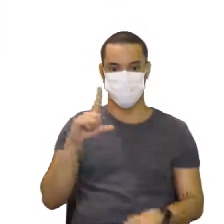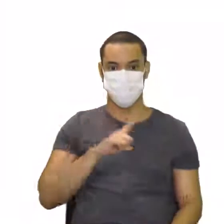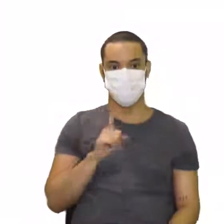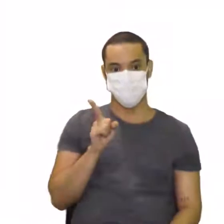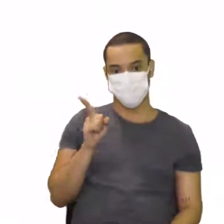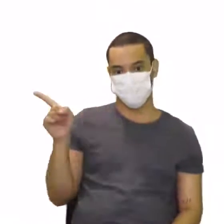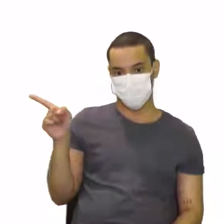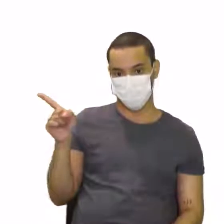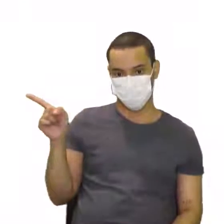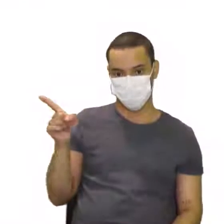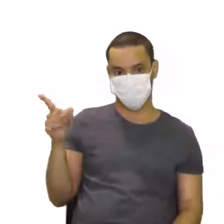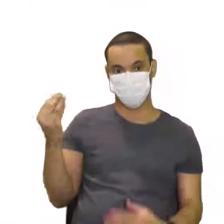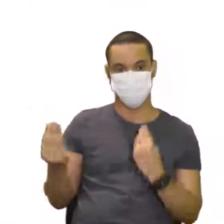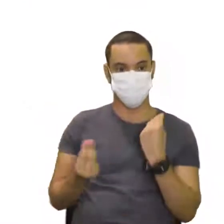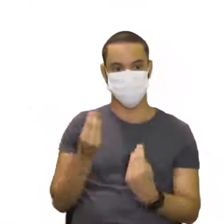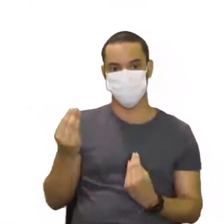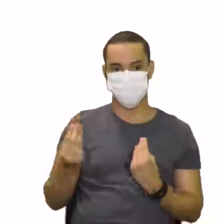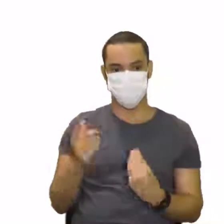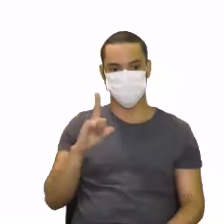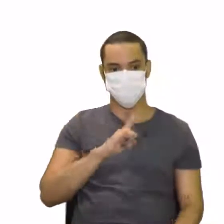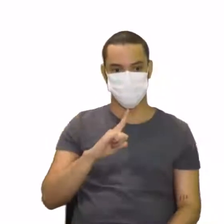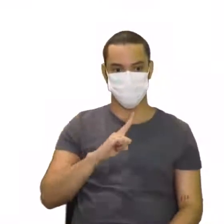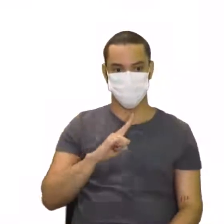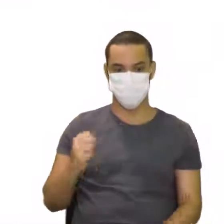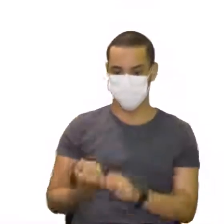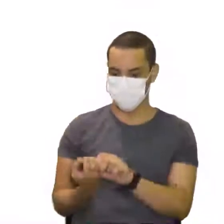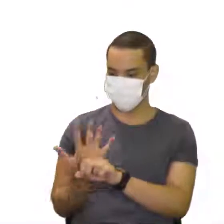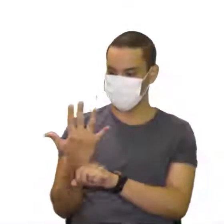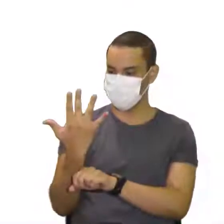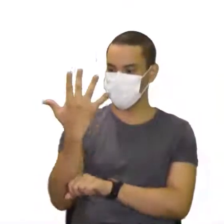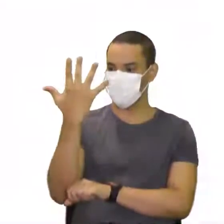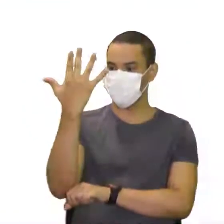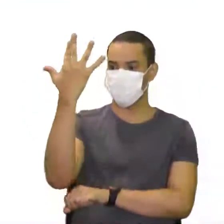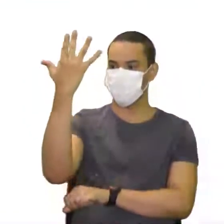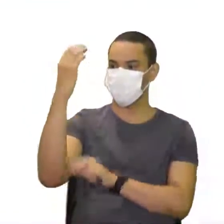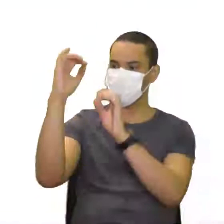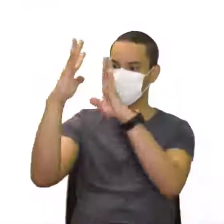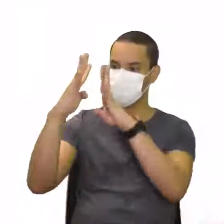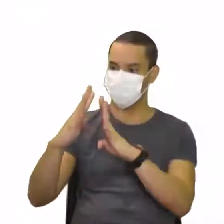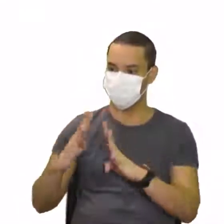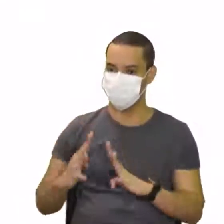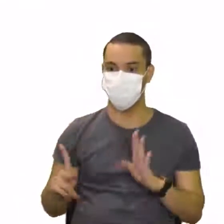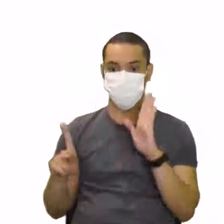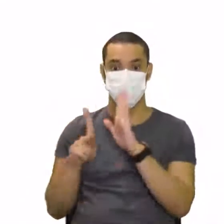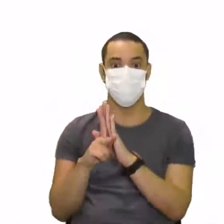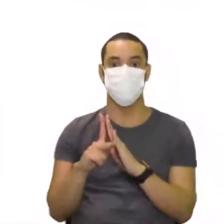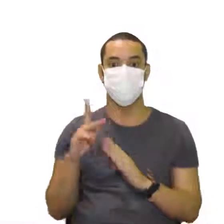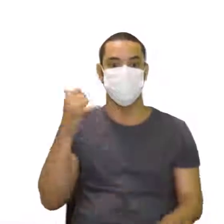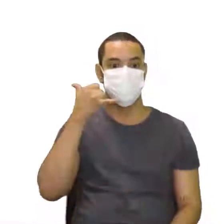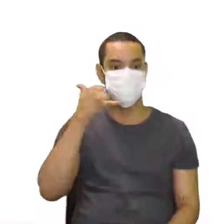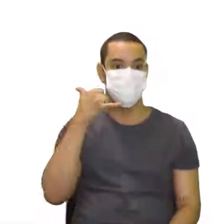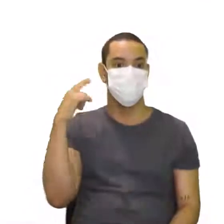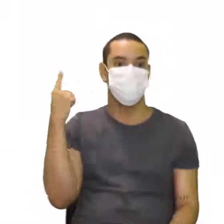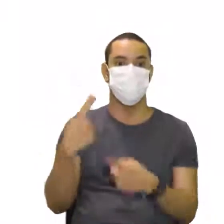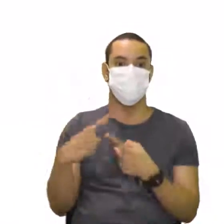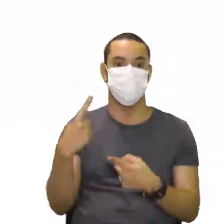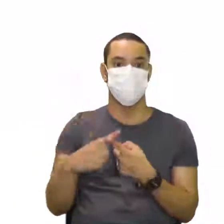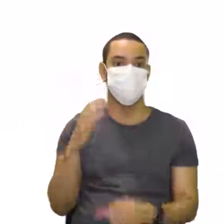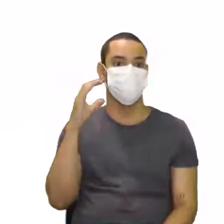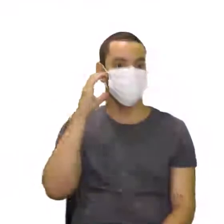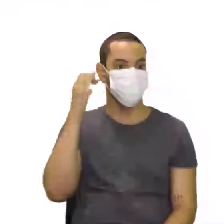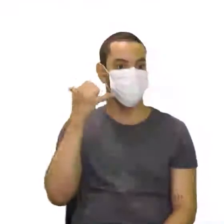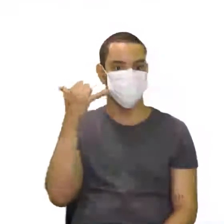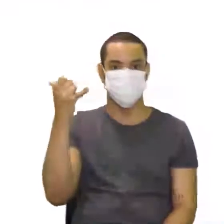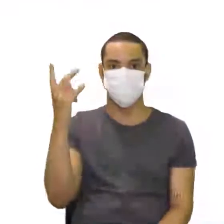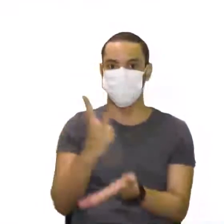foto, né, das torres de celular que tornaram-se mais comuns em virtude da necessidade de ampliação da cobertura móvel. Então, se